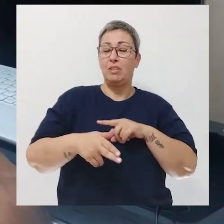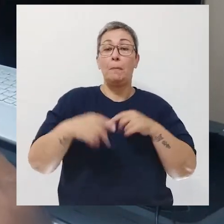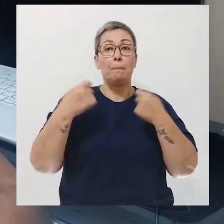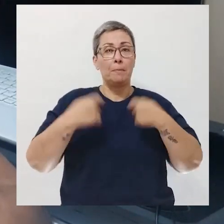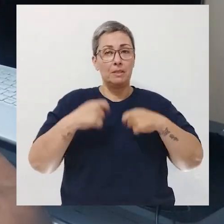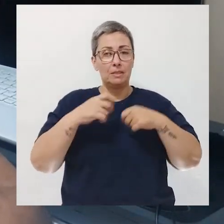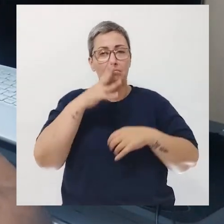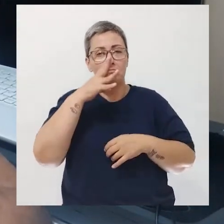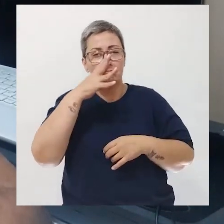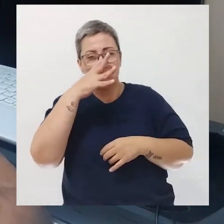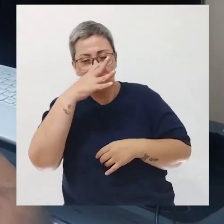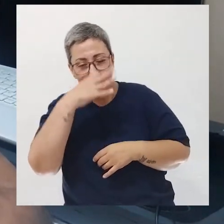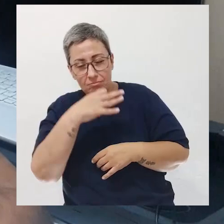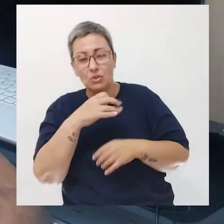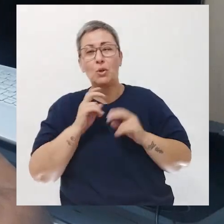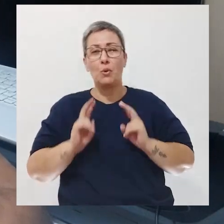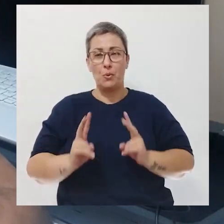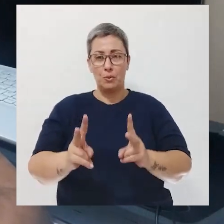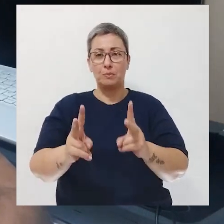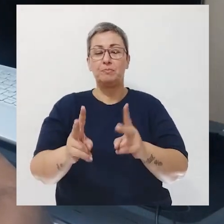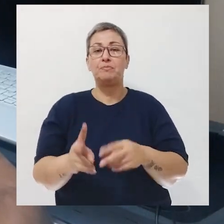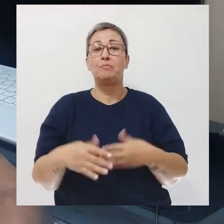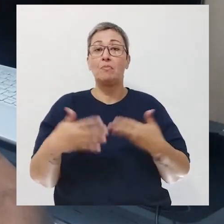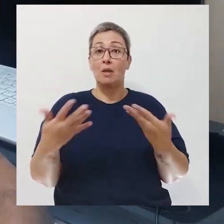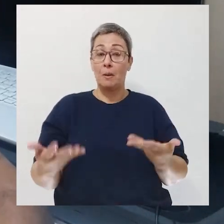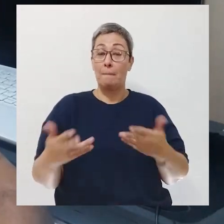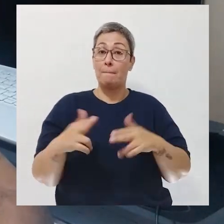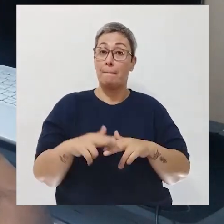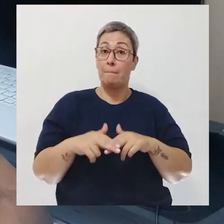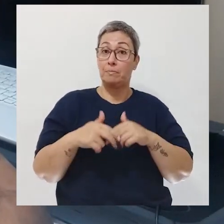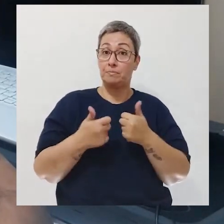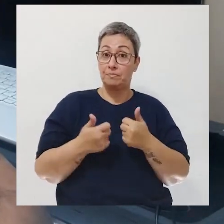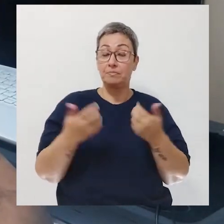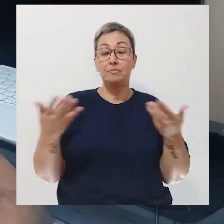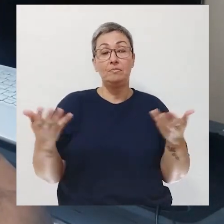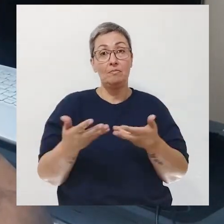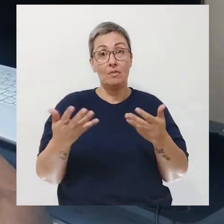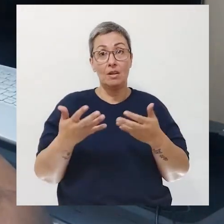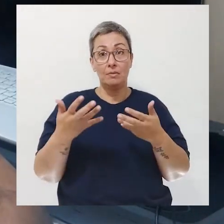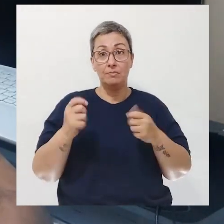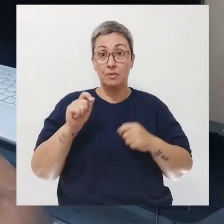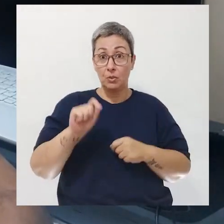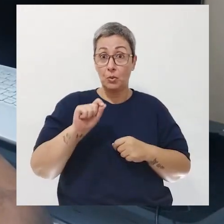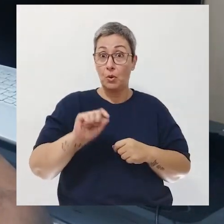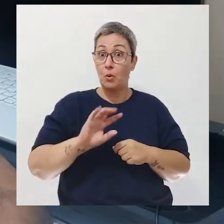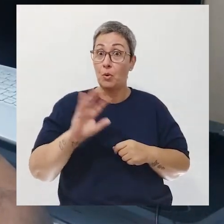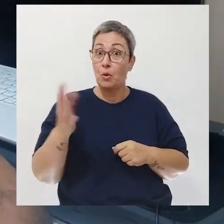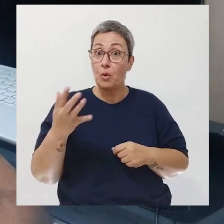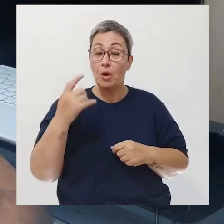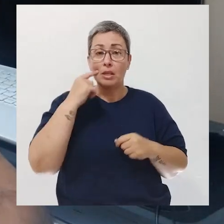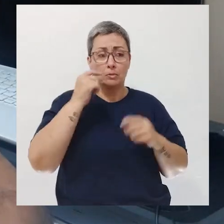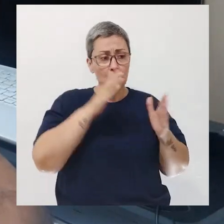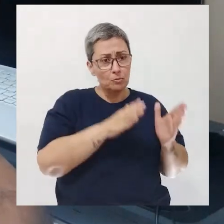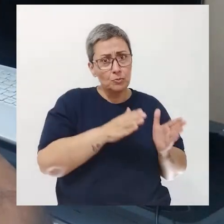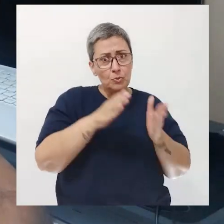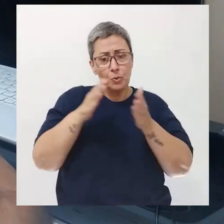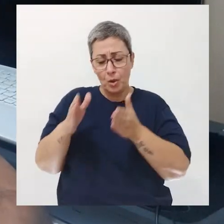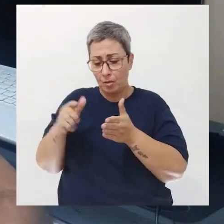uma parada e nem uma interrupção. Você deve ser persistente e continuar. E por conta